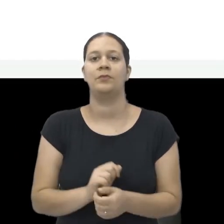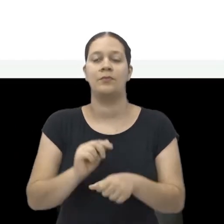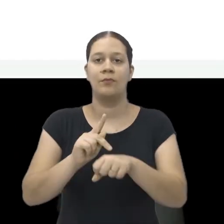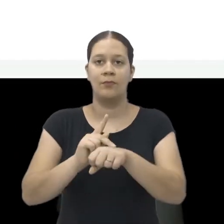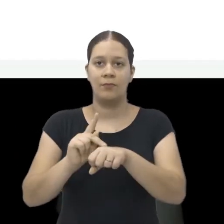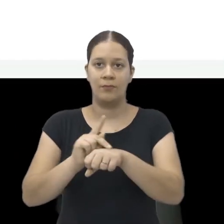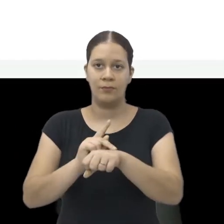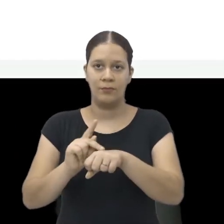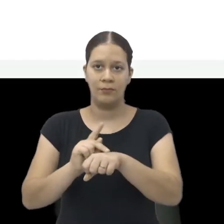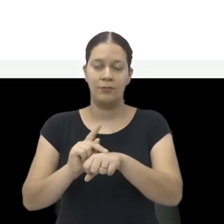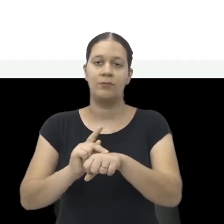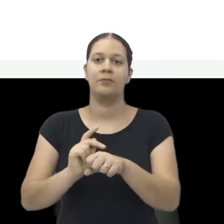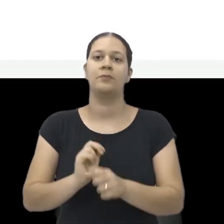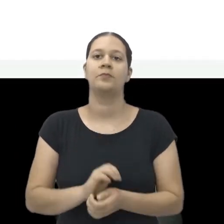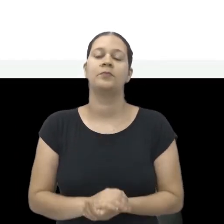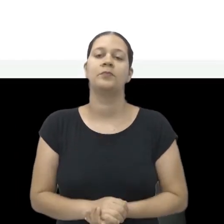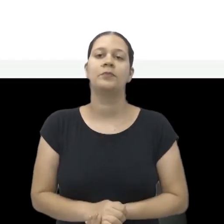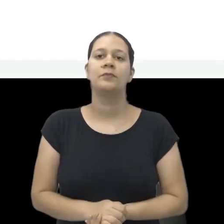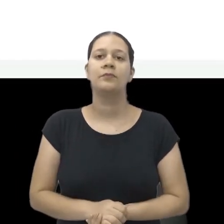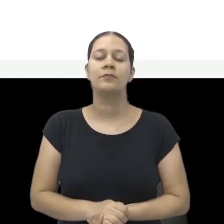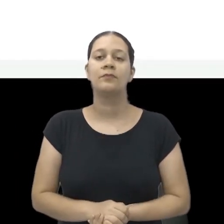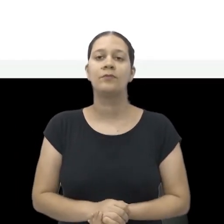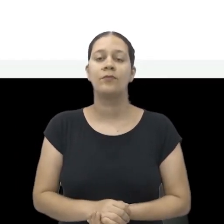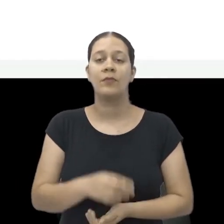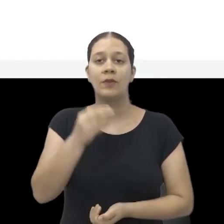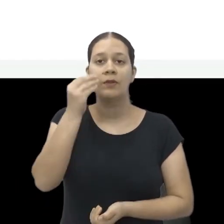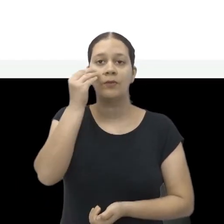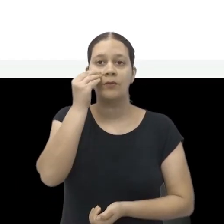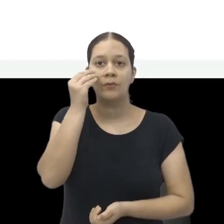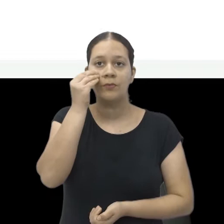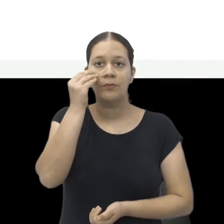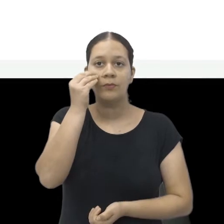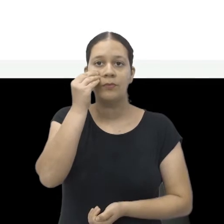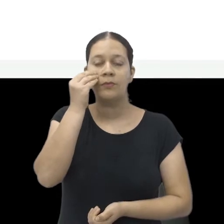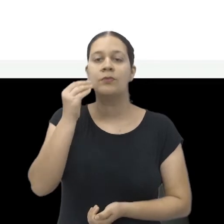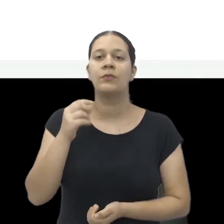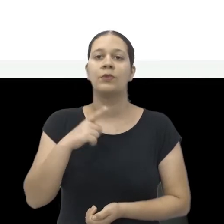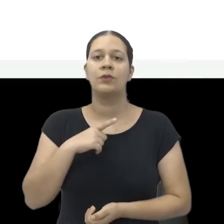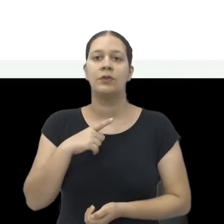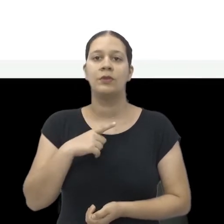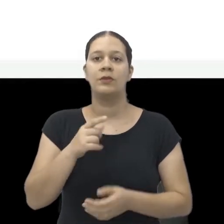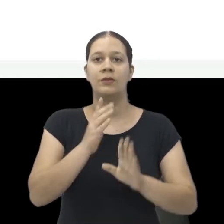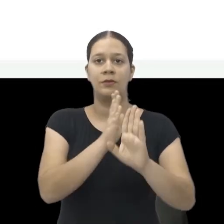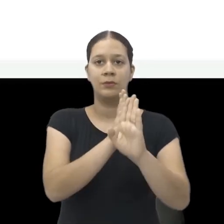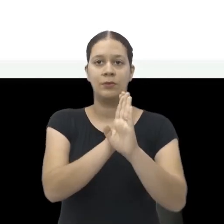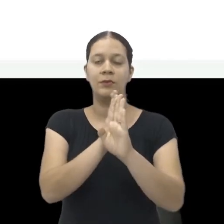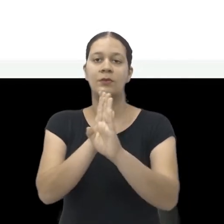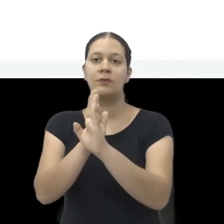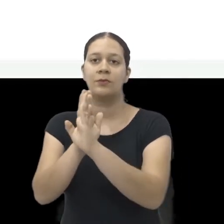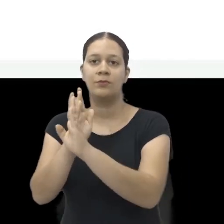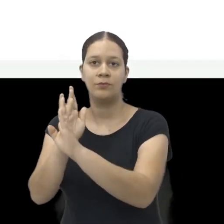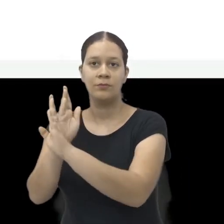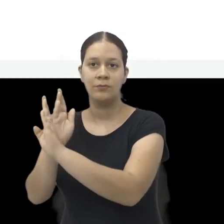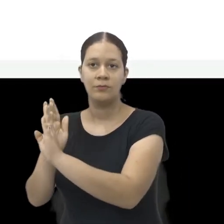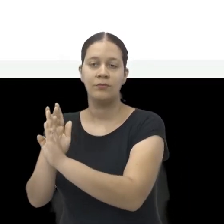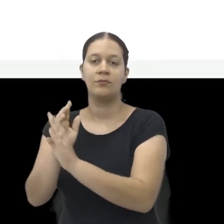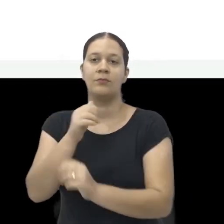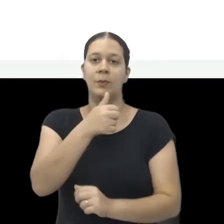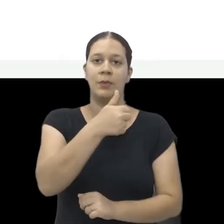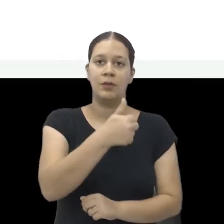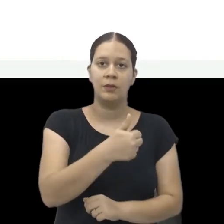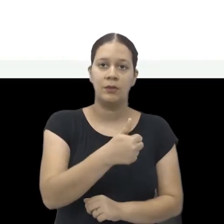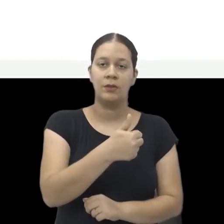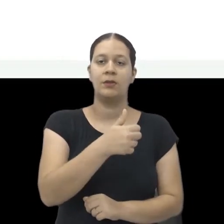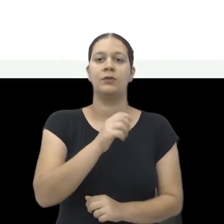três lados de um quadrado de altura. Vejam que aqui eu tenho uma sequência. A primeira figura, ou a